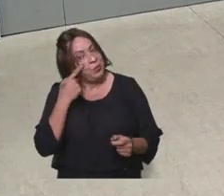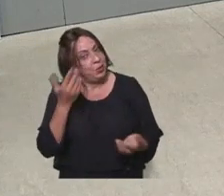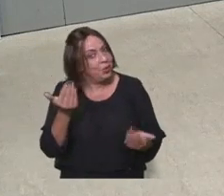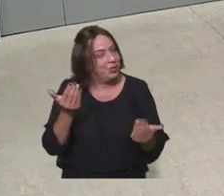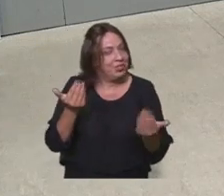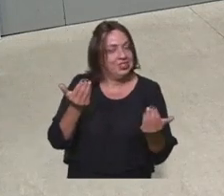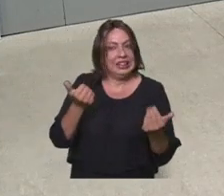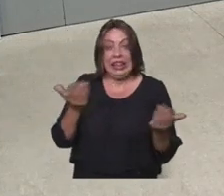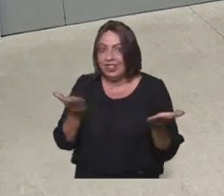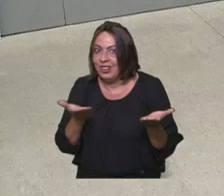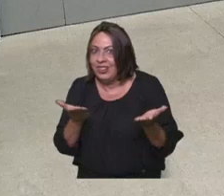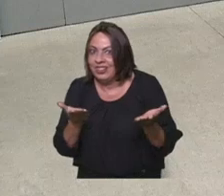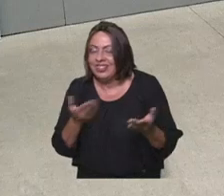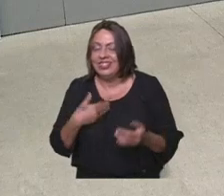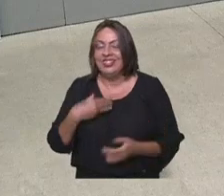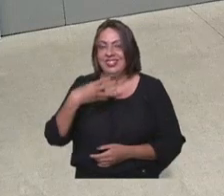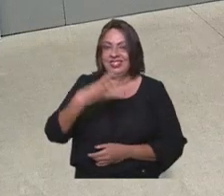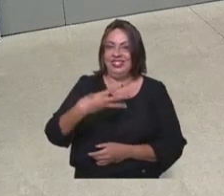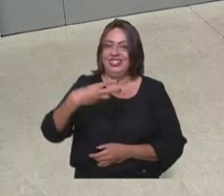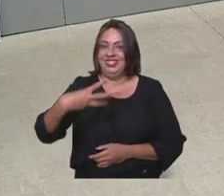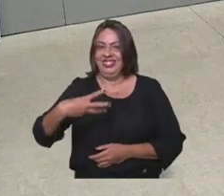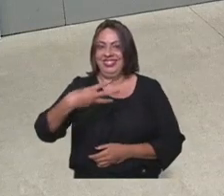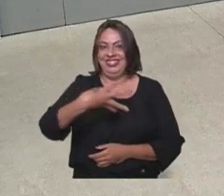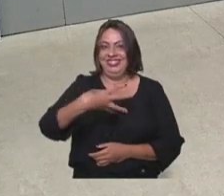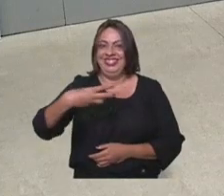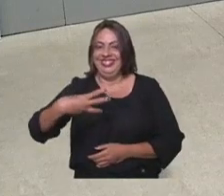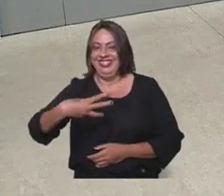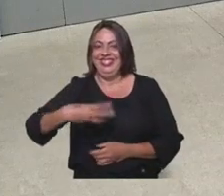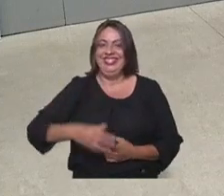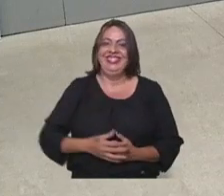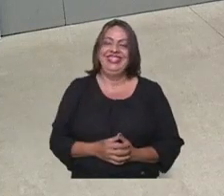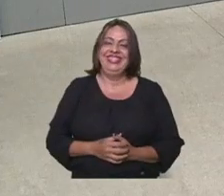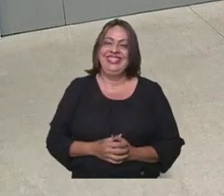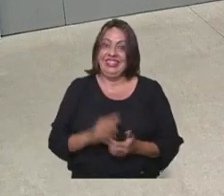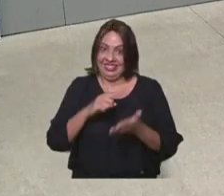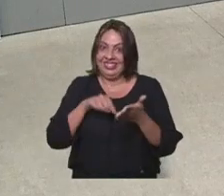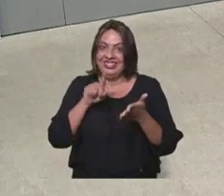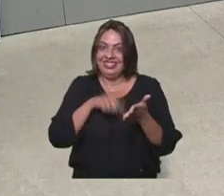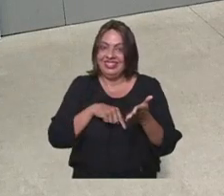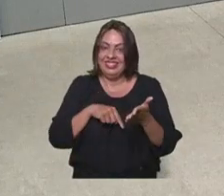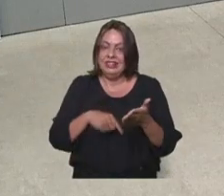Vamos ver. Será que agora? 43. 43. Marque.